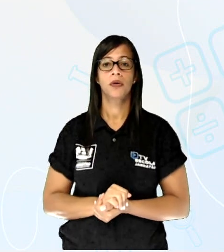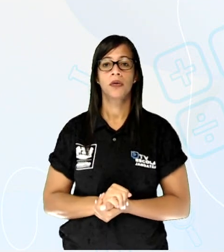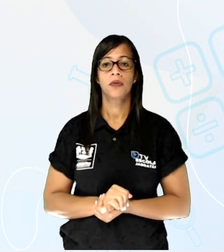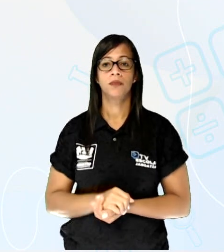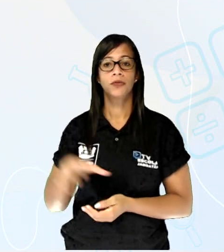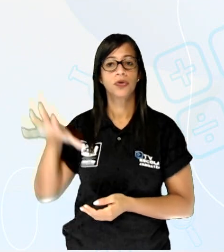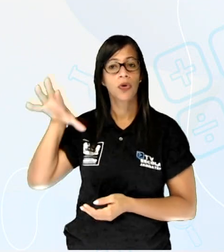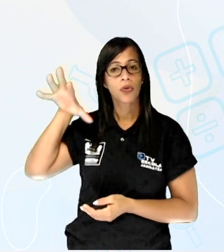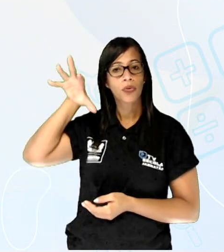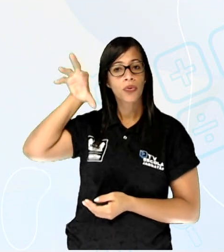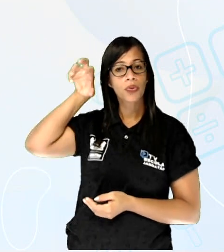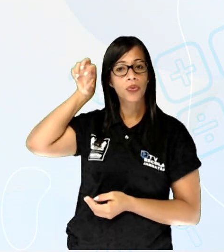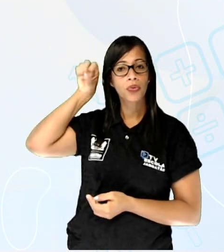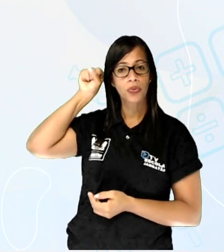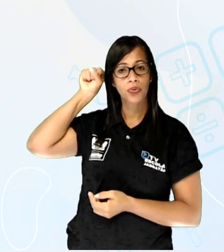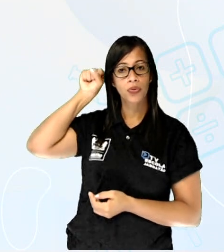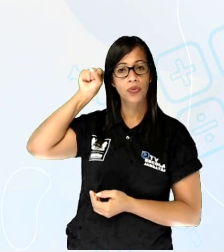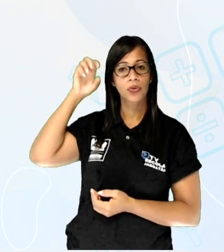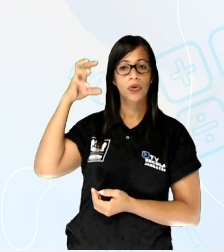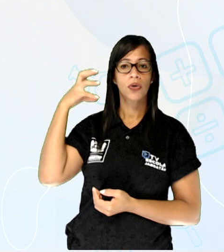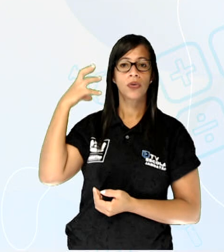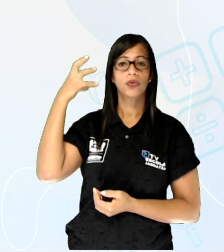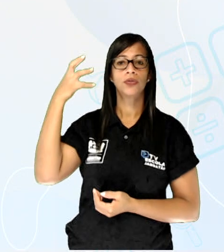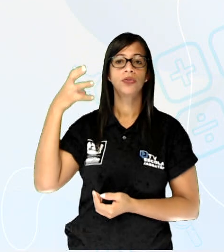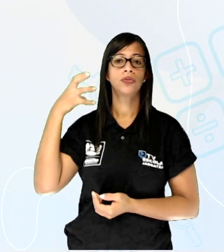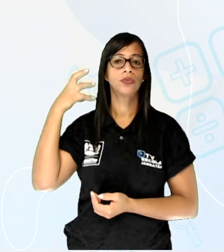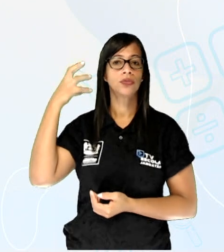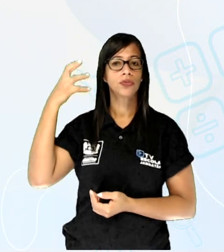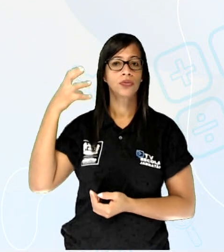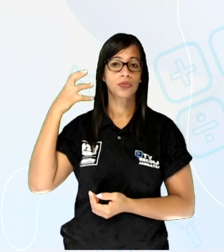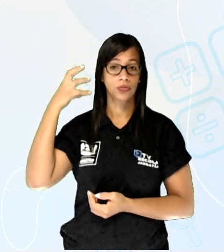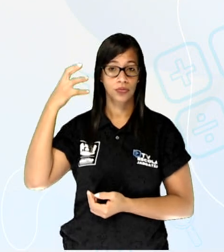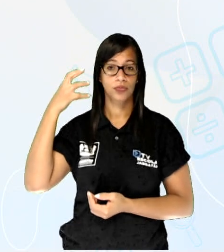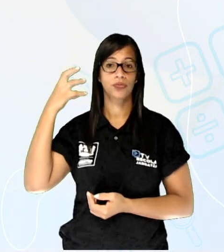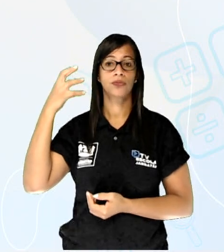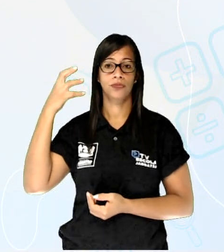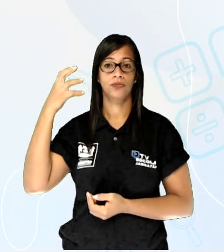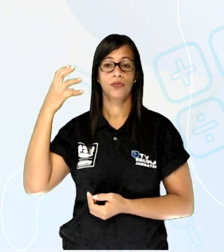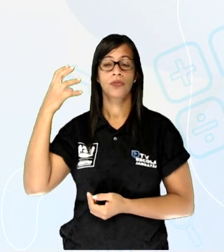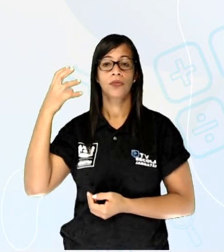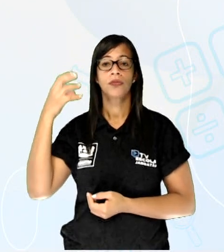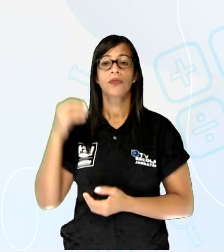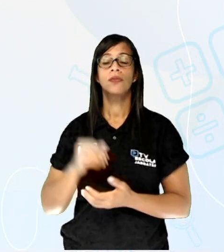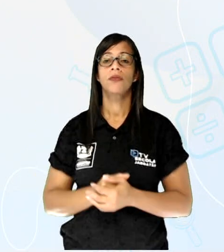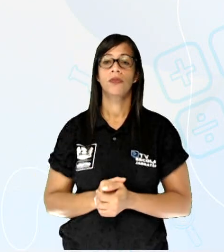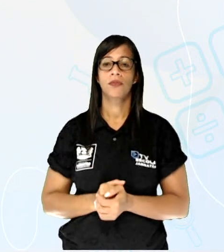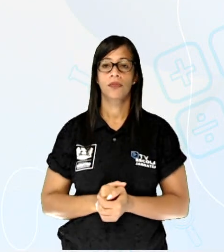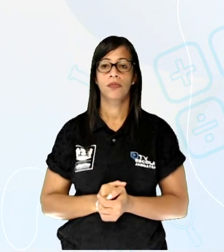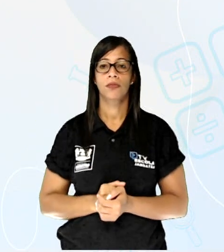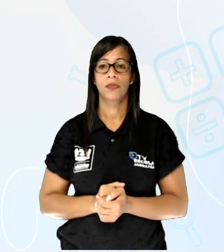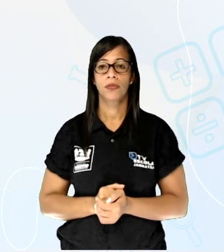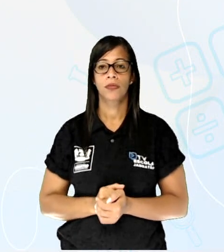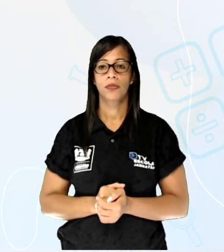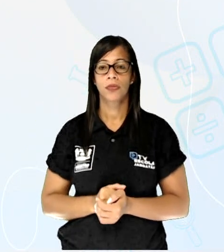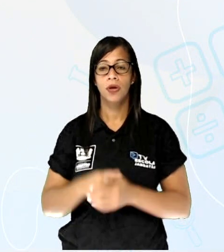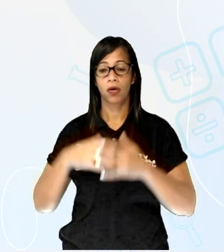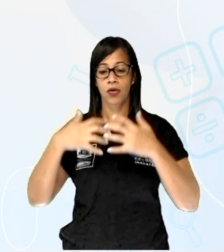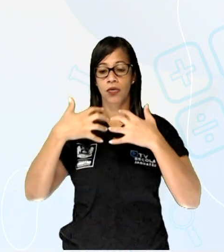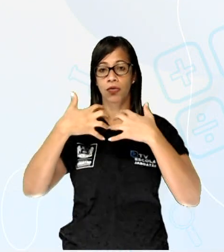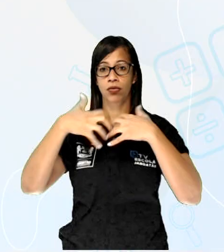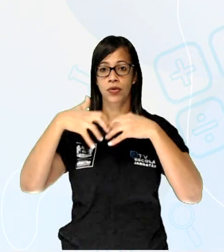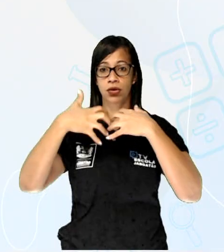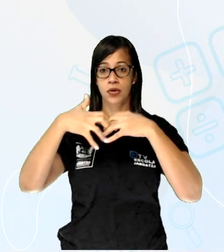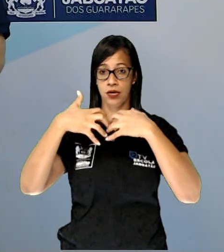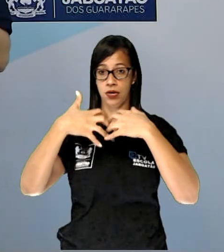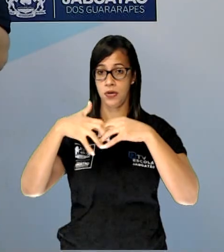som, essas vibrações sonoras para o nosso cérebro. tá? E no nosso cérebro